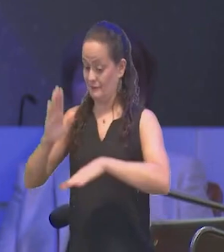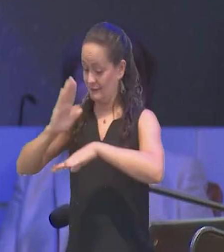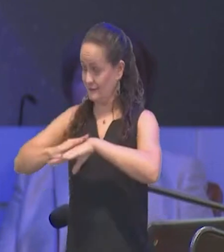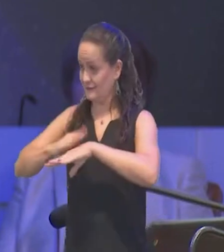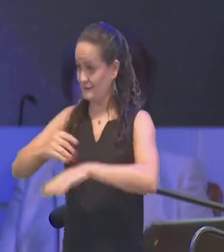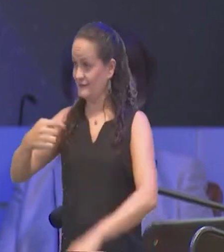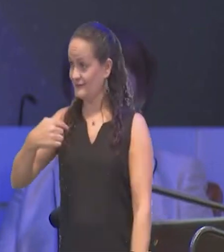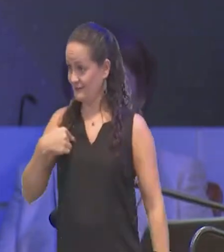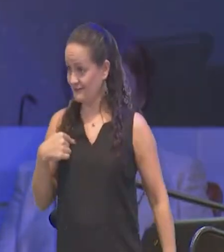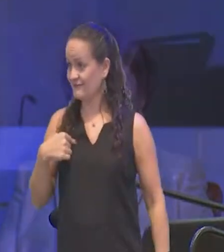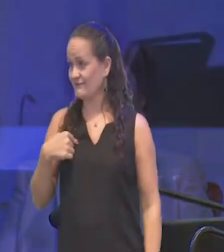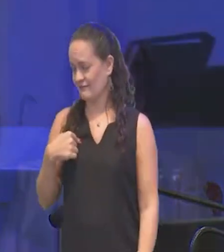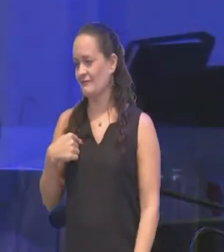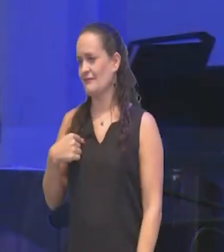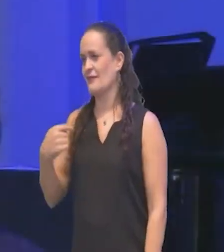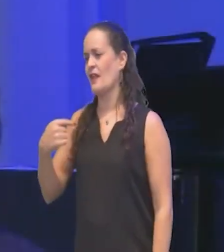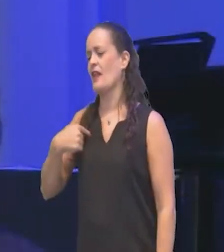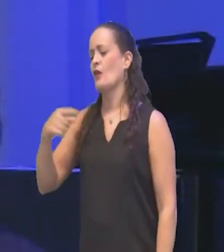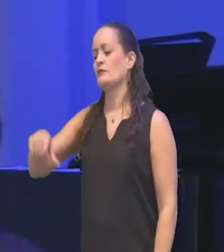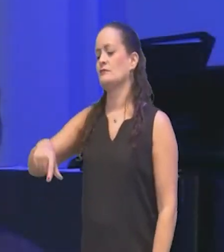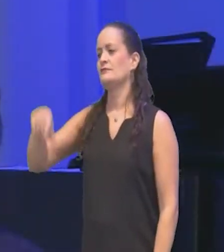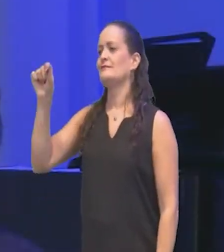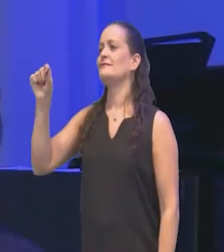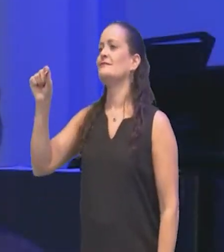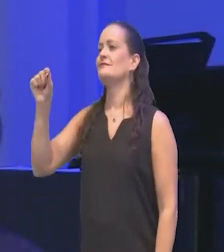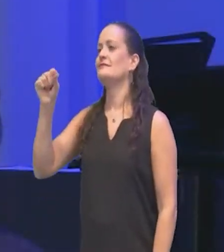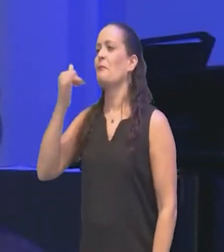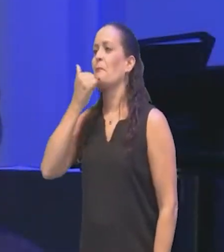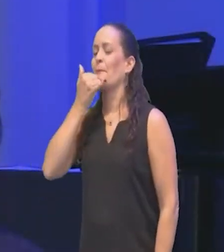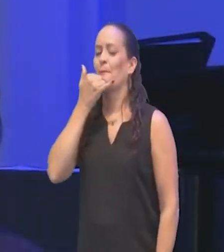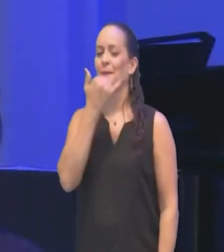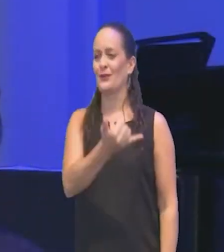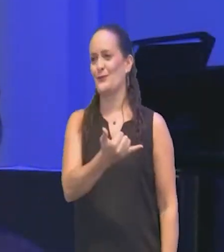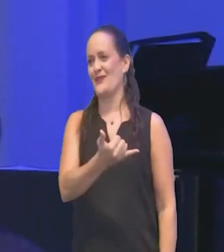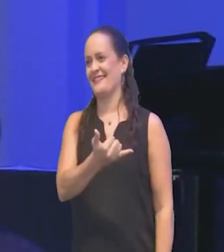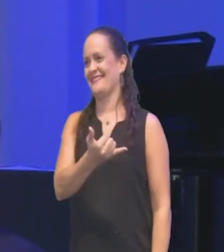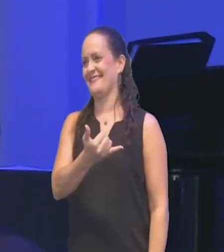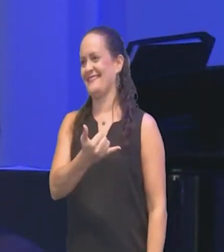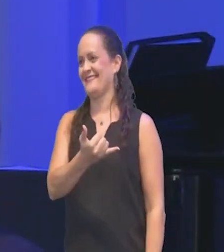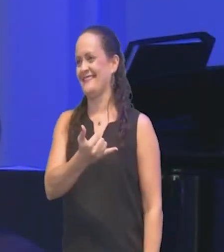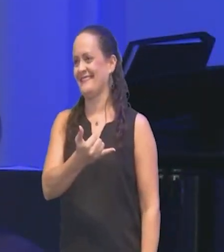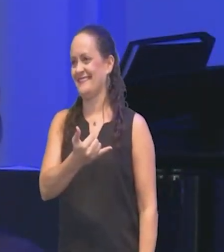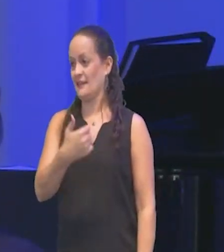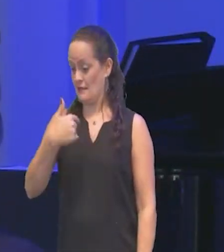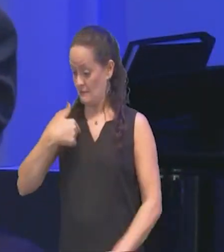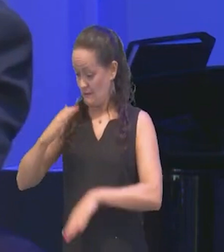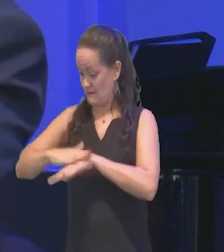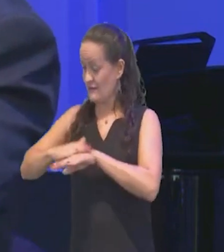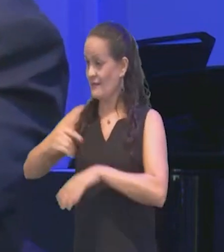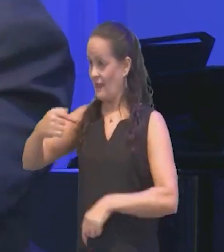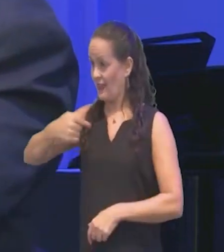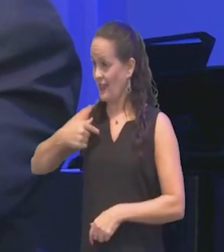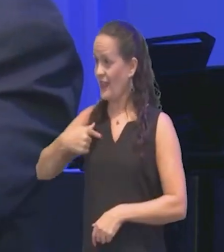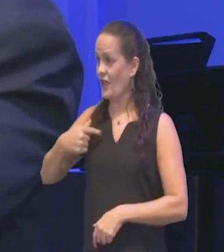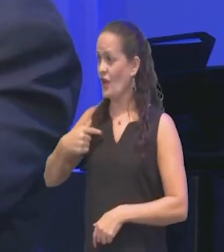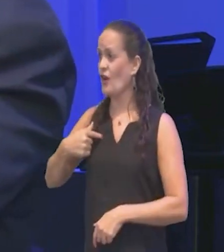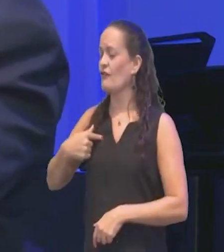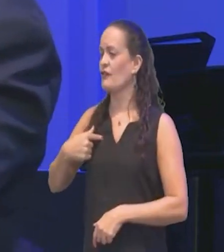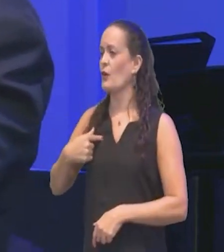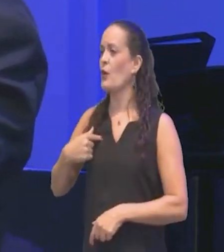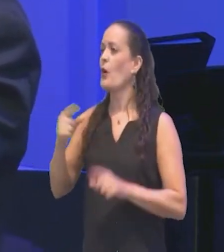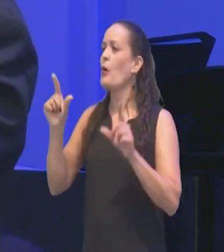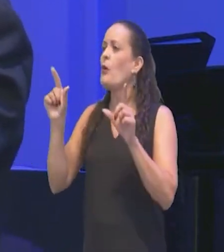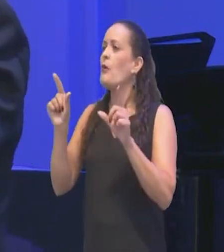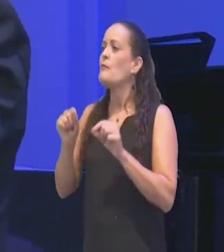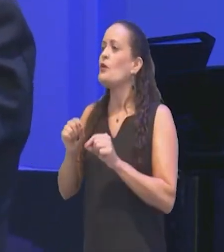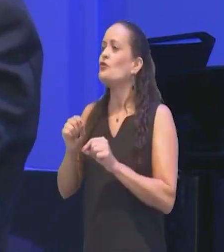mim, eu tomo a decisão de perdoar. Se depender de mim, eu serei menos melindroso